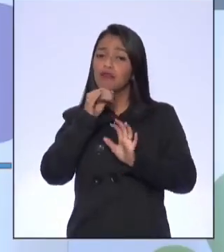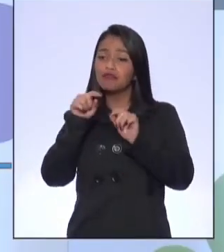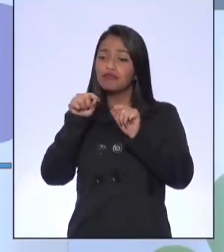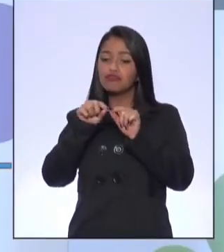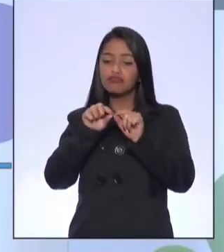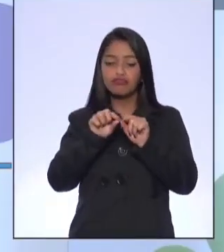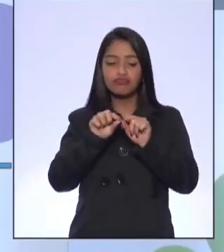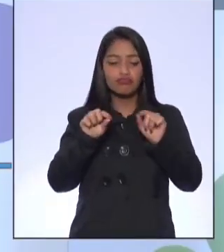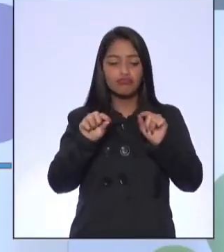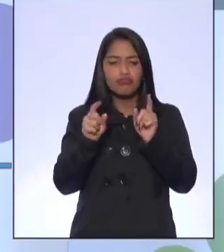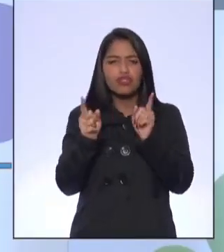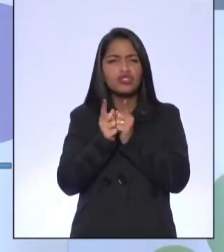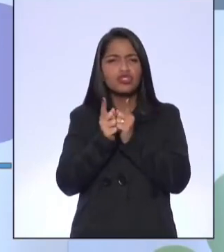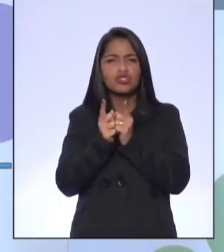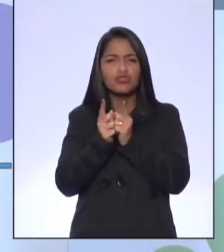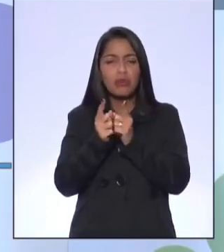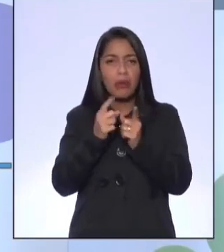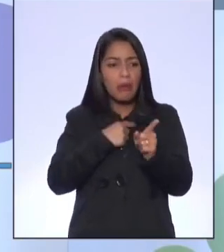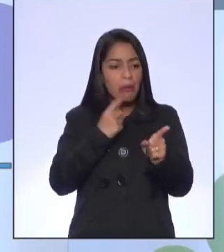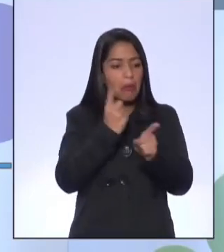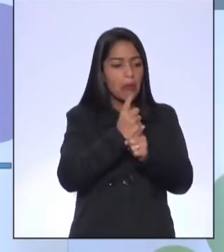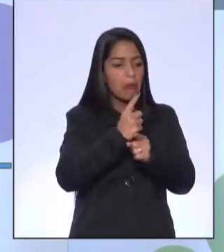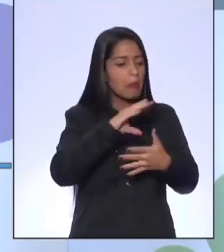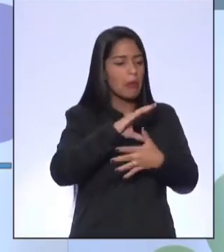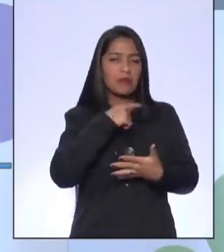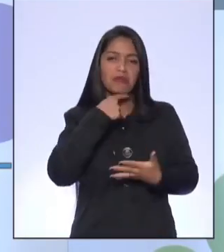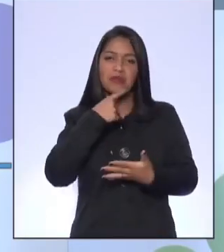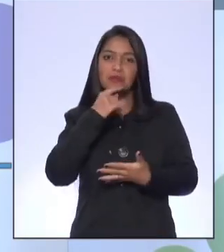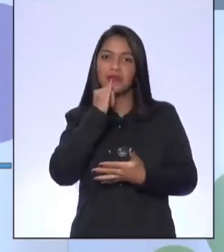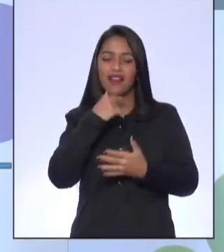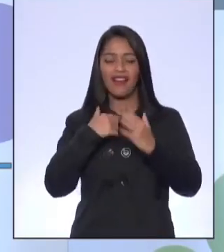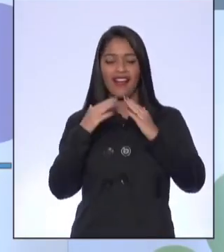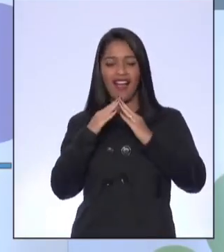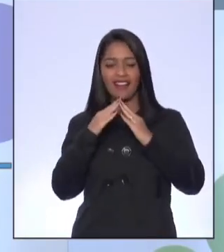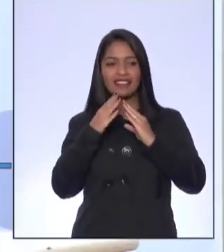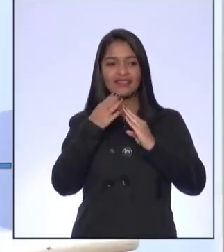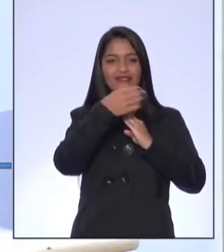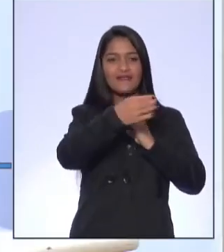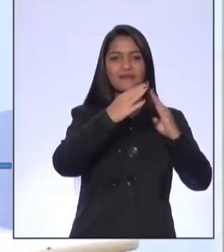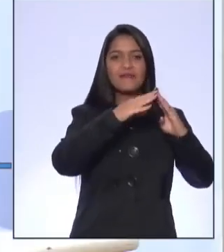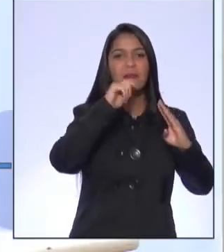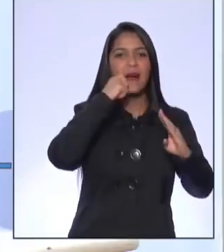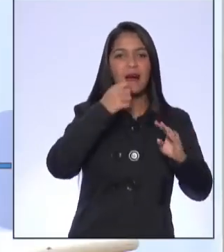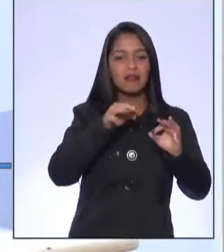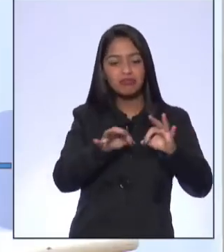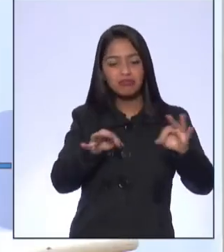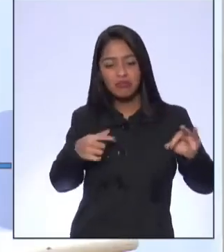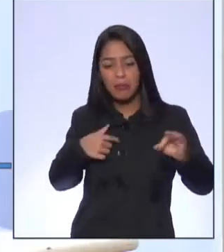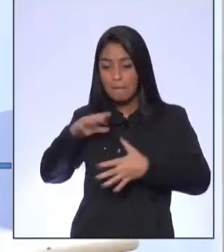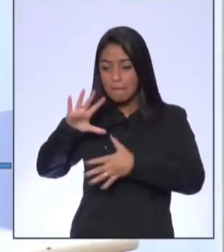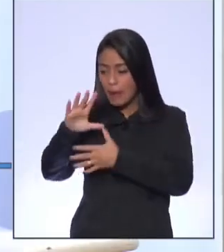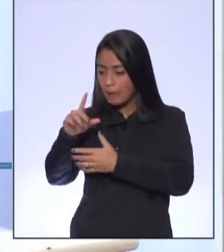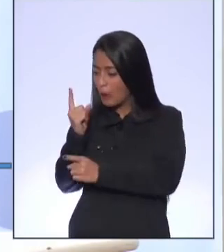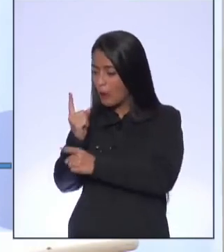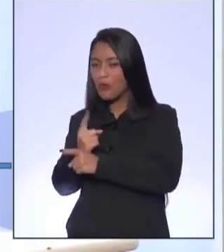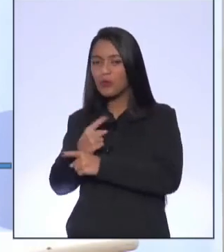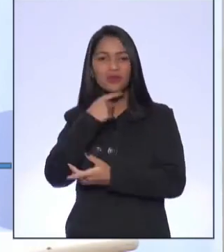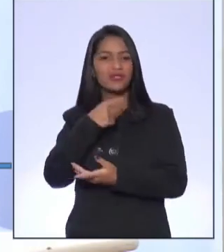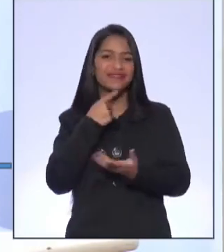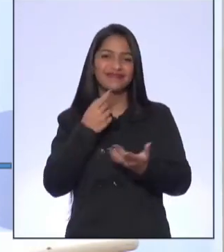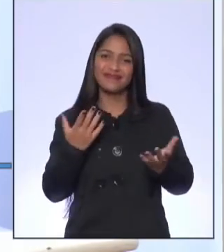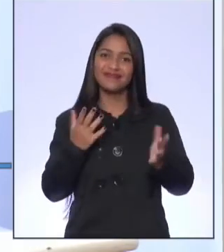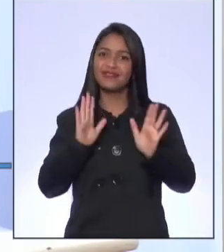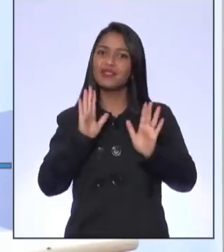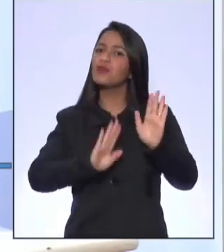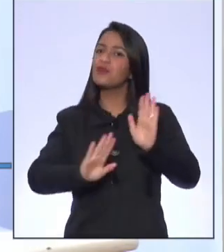você não vai conseguir achar no mapa lá a distância da sua casa Exato. até a padaria, por exemplo. Isso, exatamente. Isso é verdade, né? Então temos que tomar cuidado com